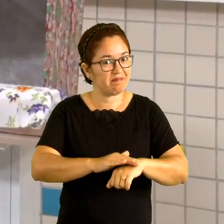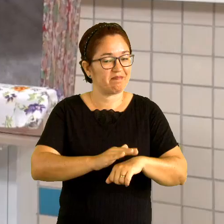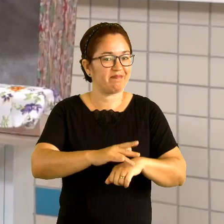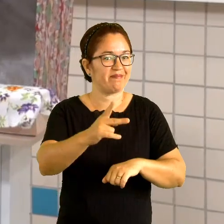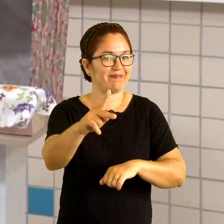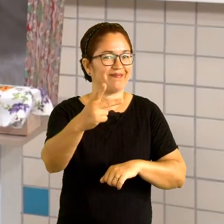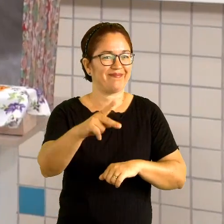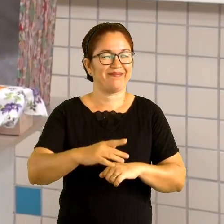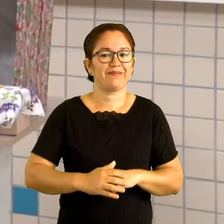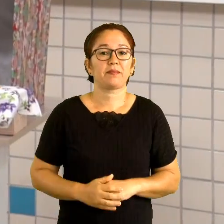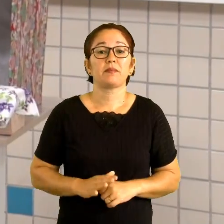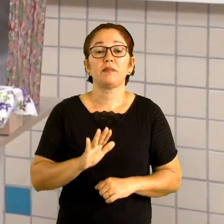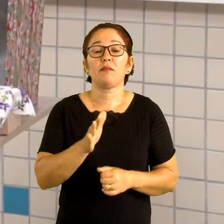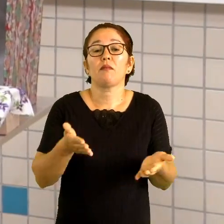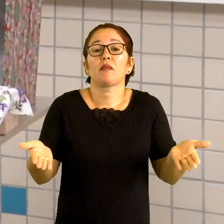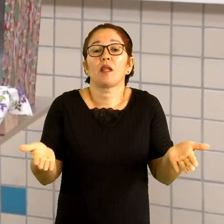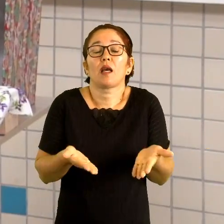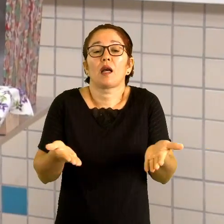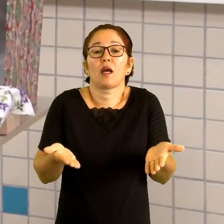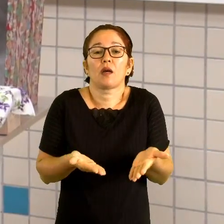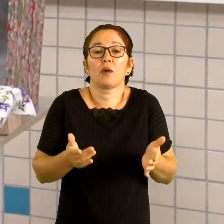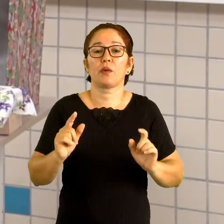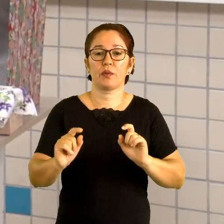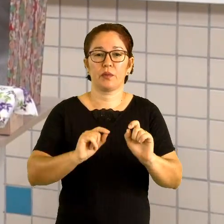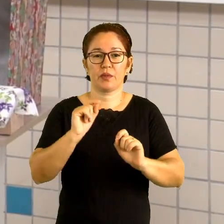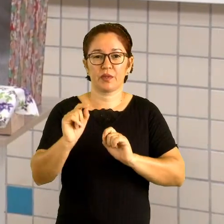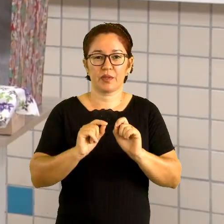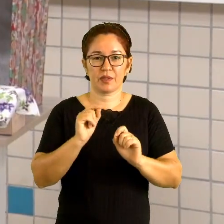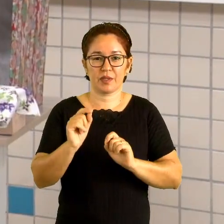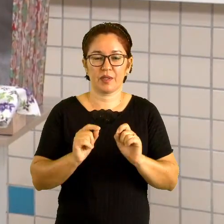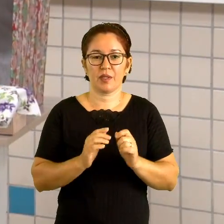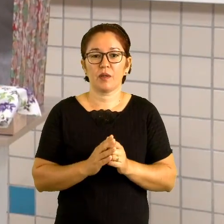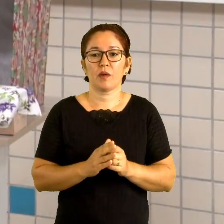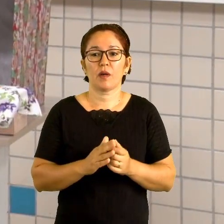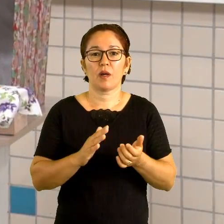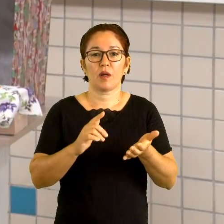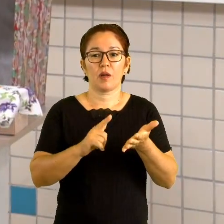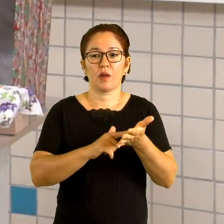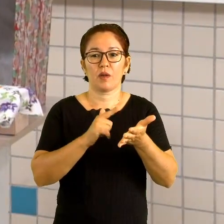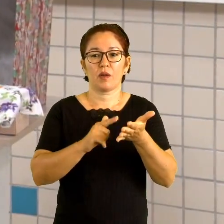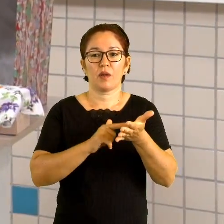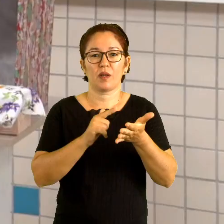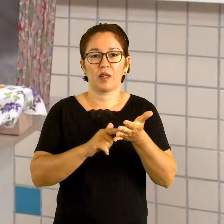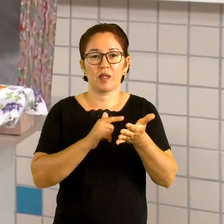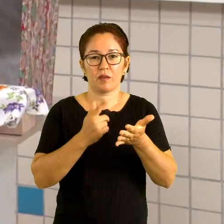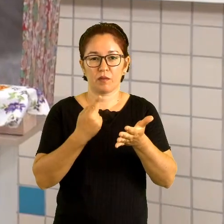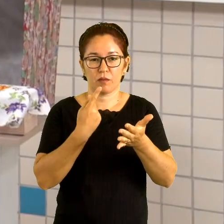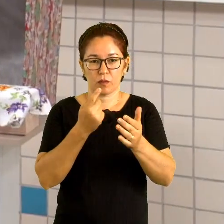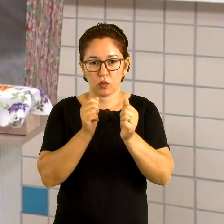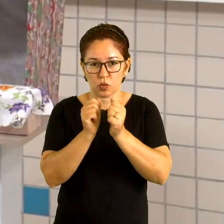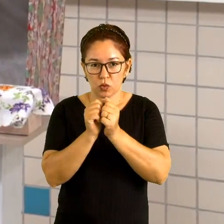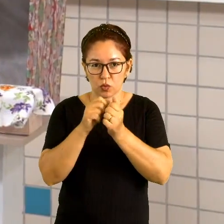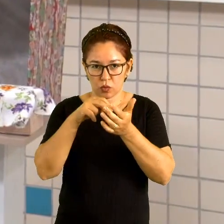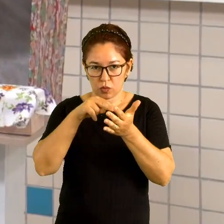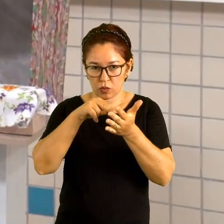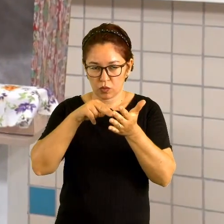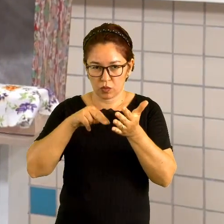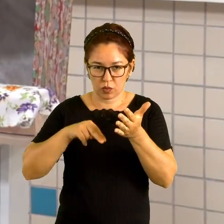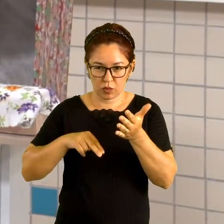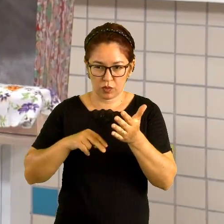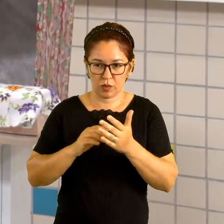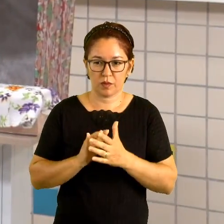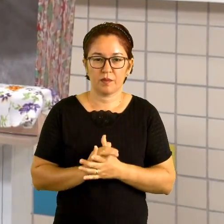agora fazendo mais um pouquinho da leitura do livro. E é claro, eu vou deixar aquela segunda